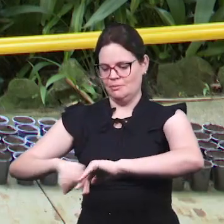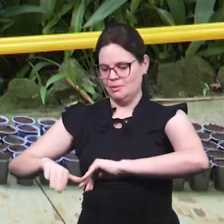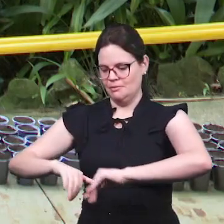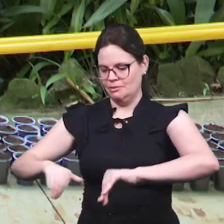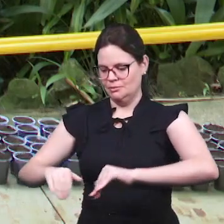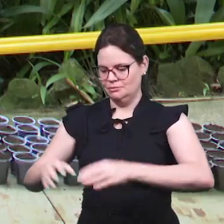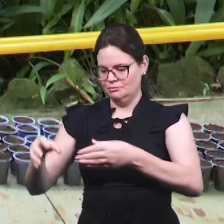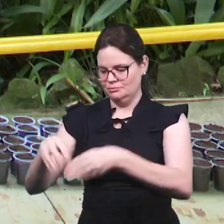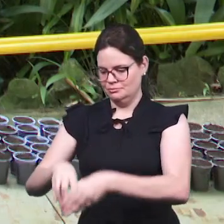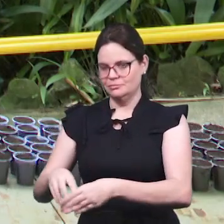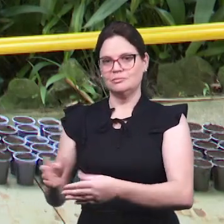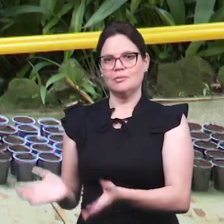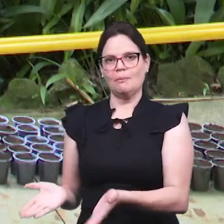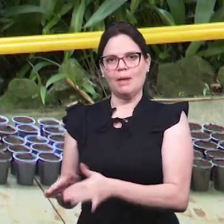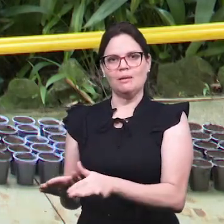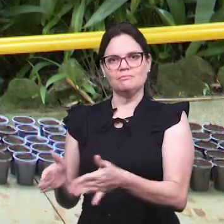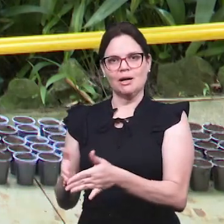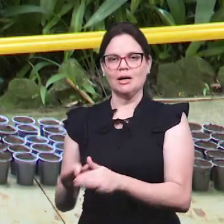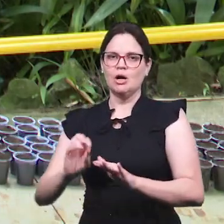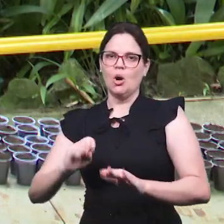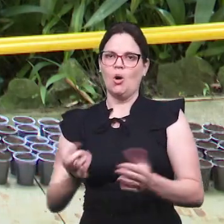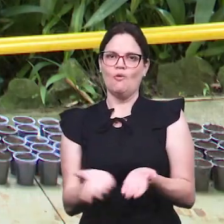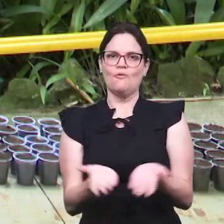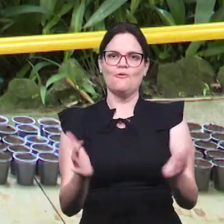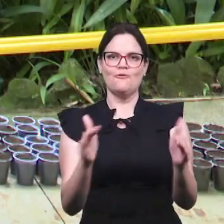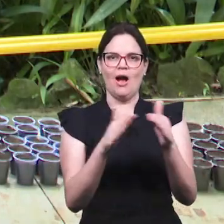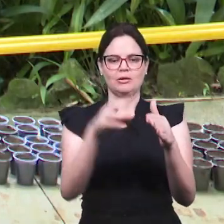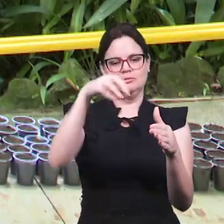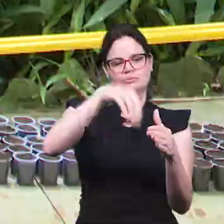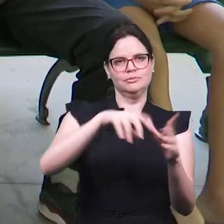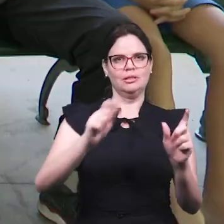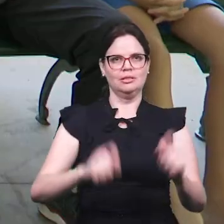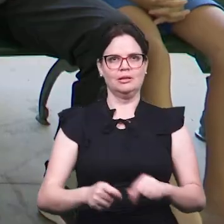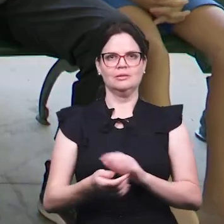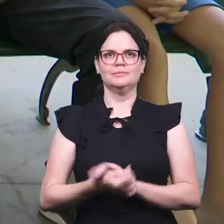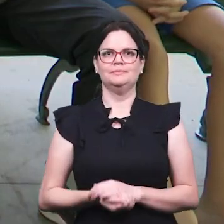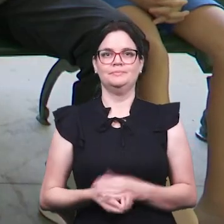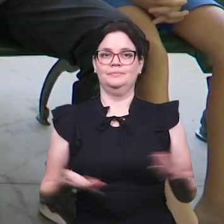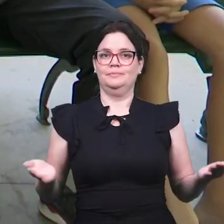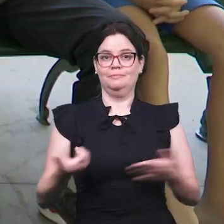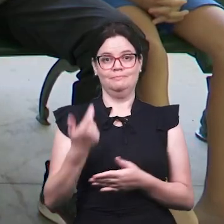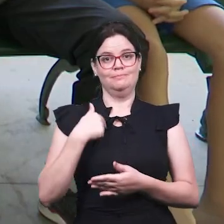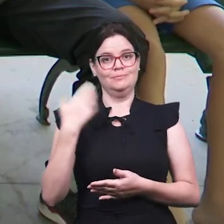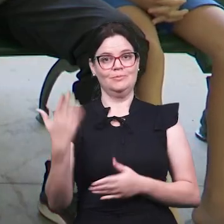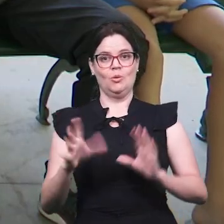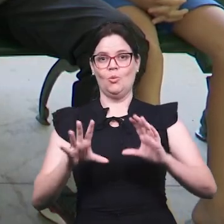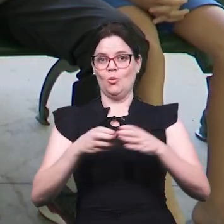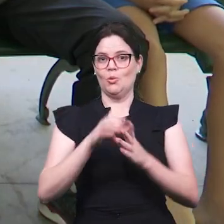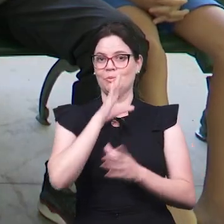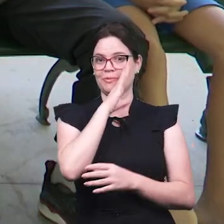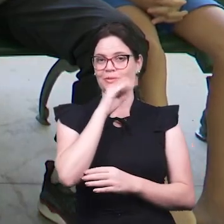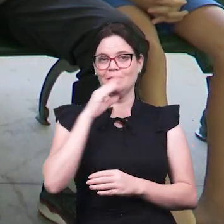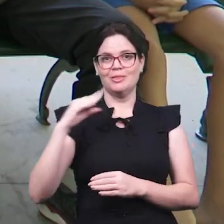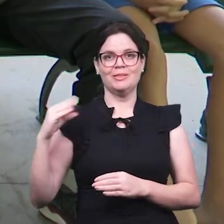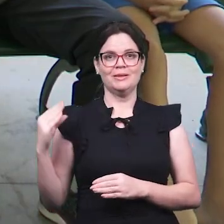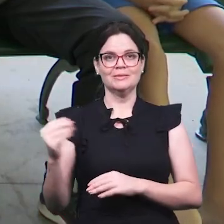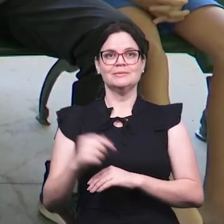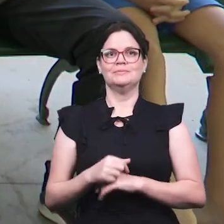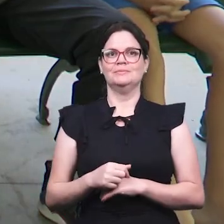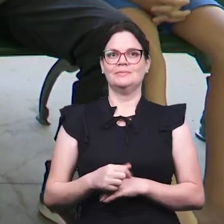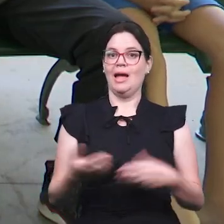no vaso em casa, né, então aonde ficar mais cômodo para colocá-la. Agora estou aqui com um grupo de adolescentes